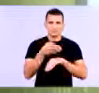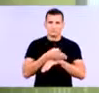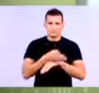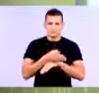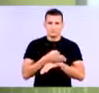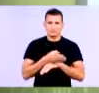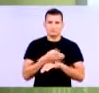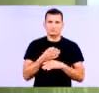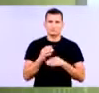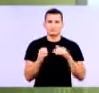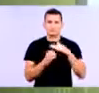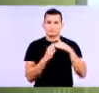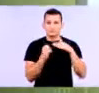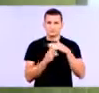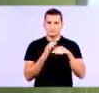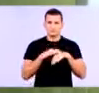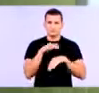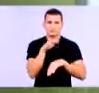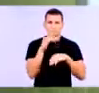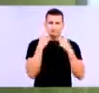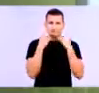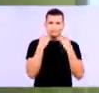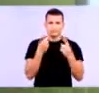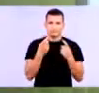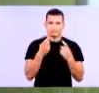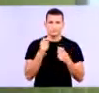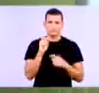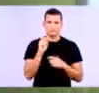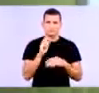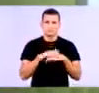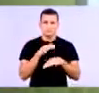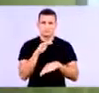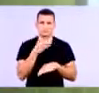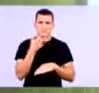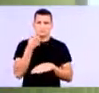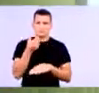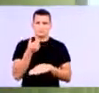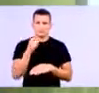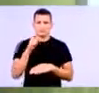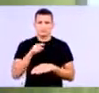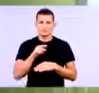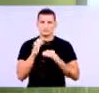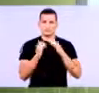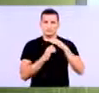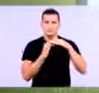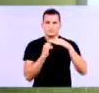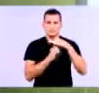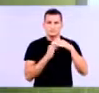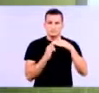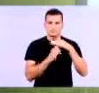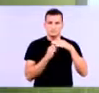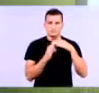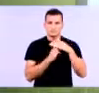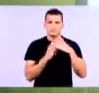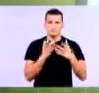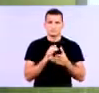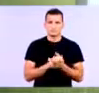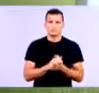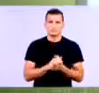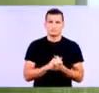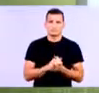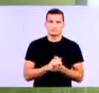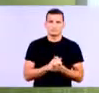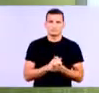a empresa, o que é mais interessante, né? O que seria mais viável é a empresa